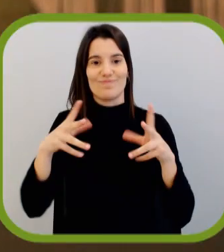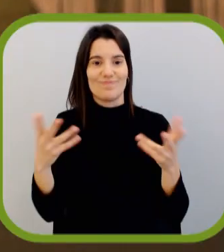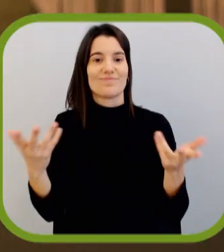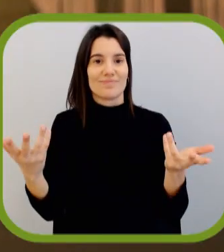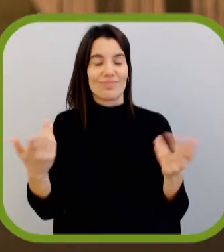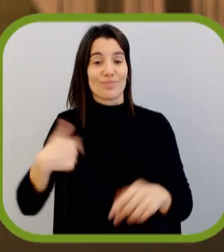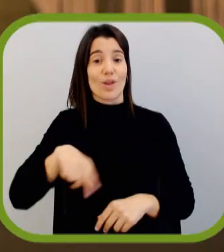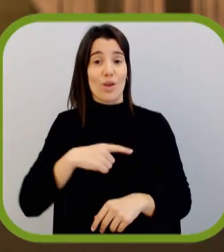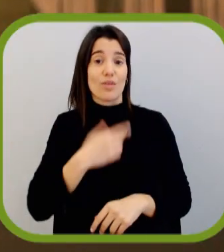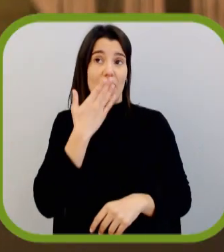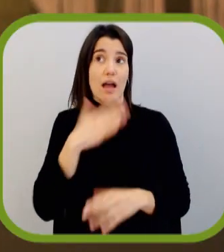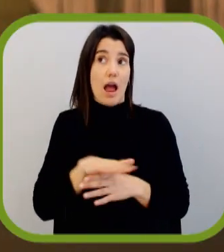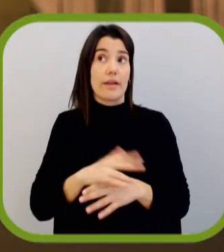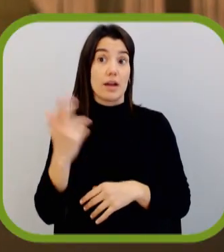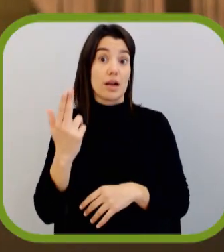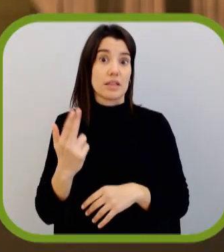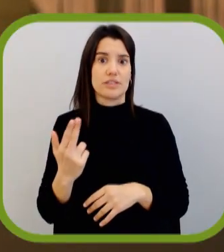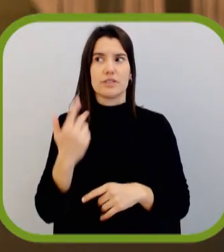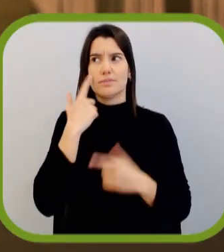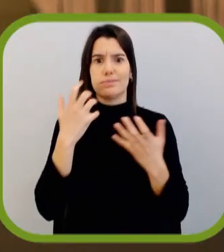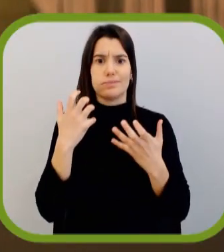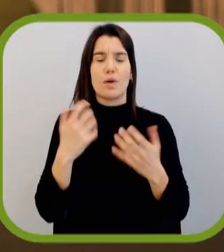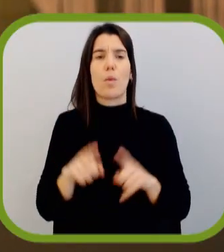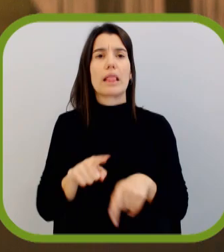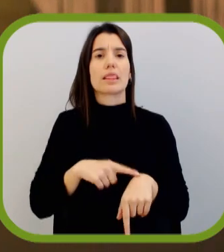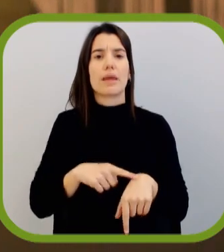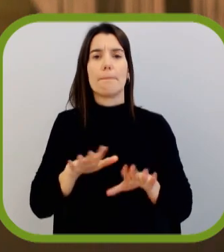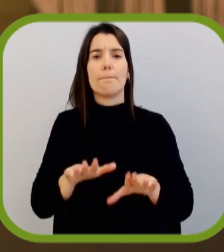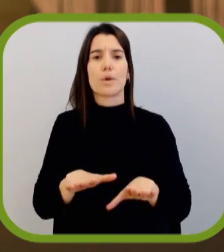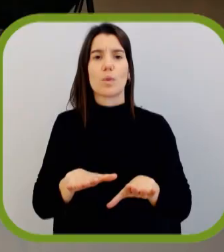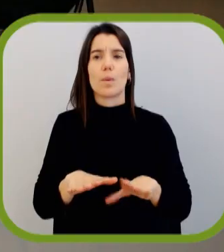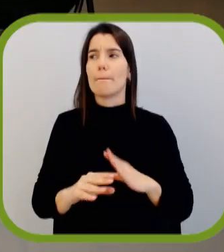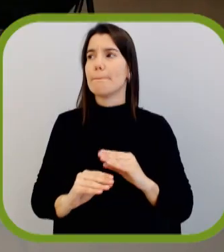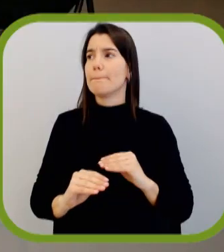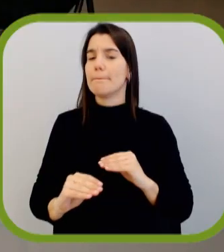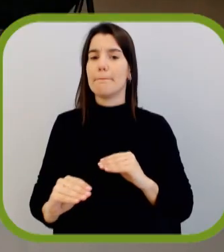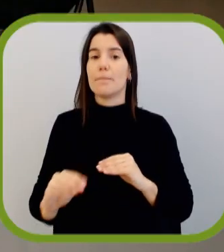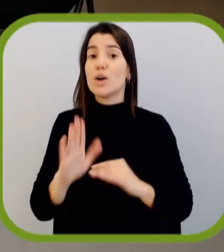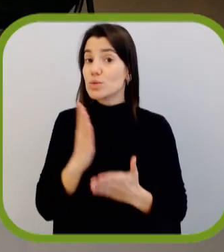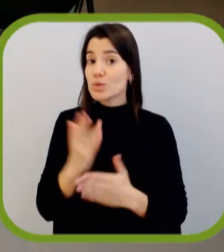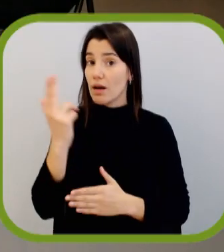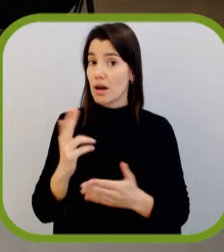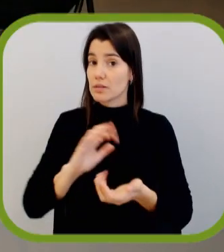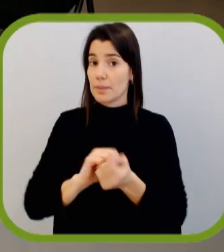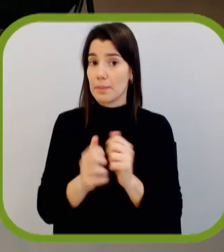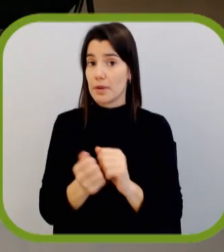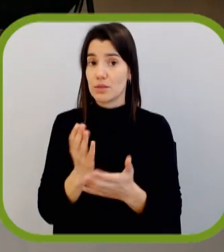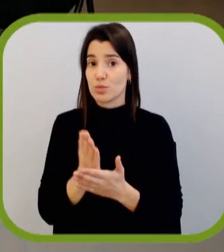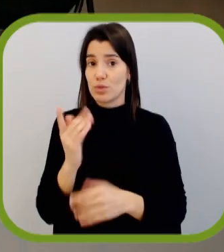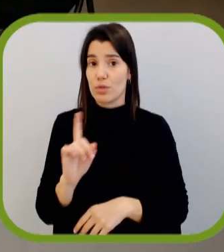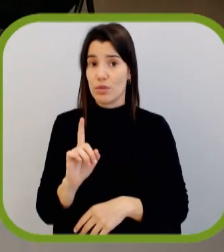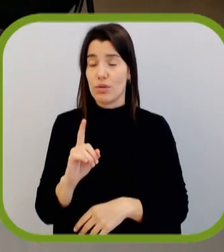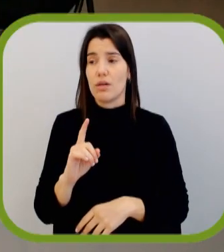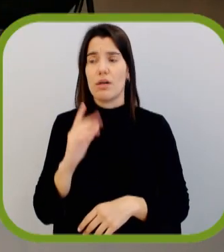Nós estamos, de certa maneira, e no campo artístico, então isso é evidente, parados no tempo. Mas não é só as artes plásticas. Eu penso